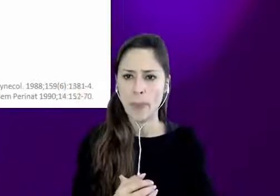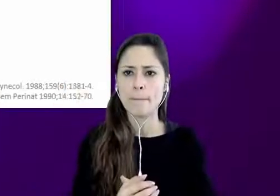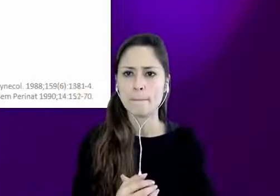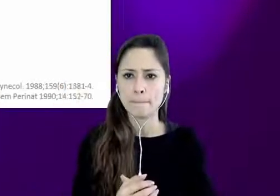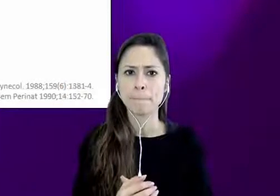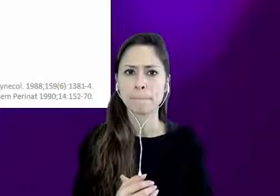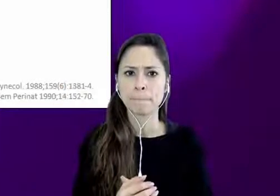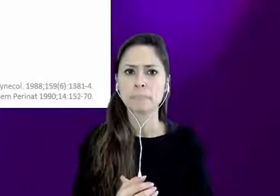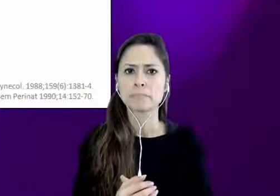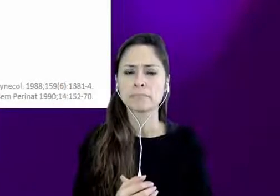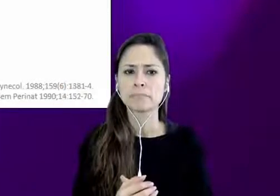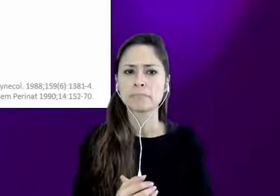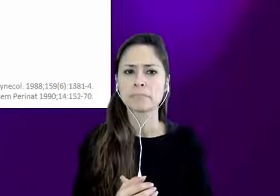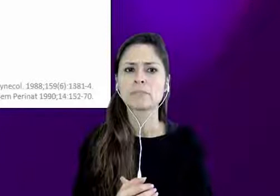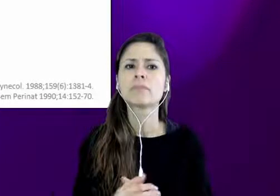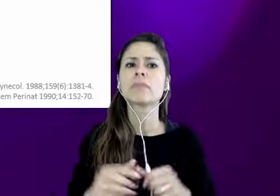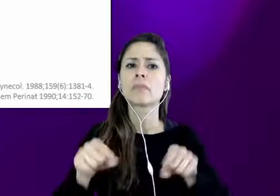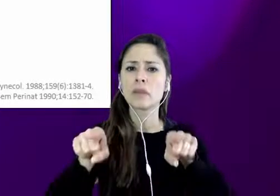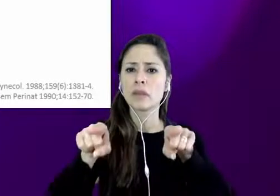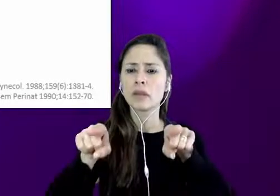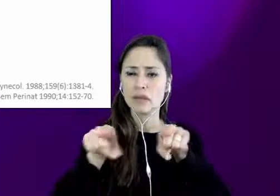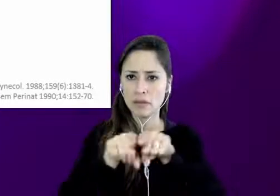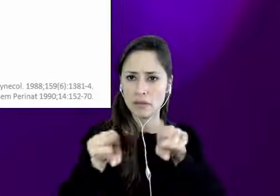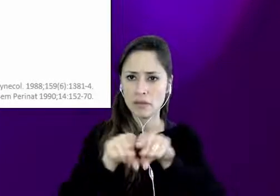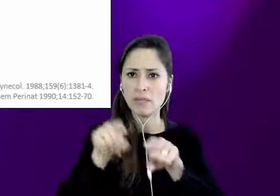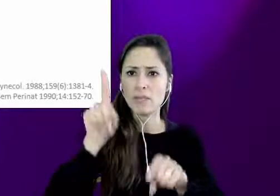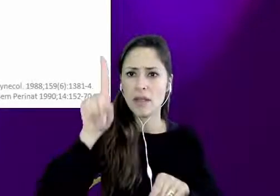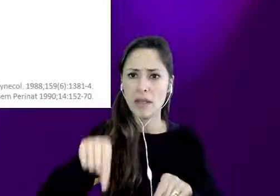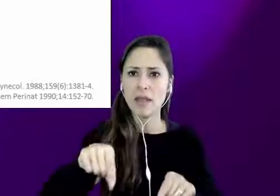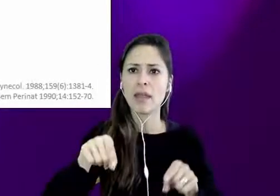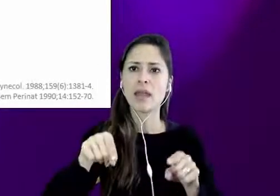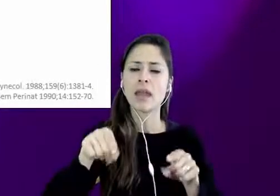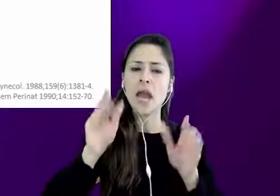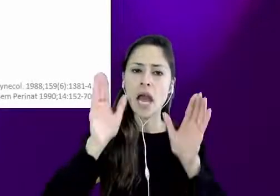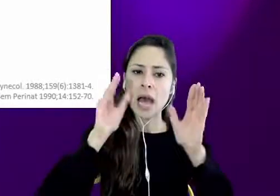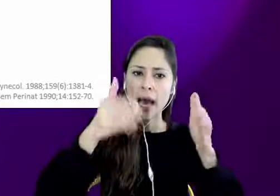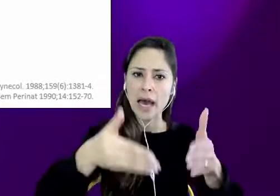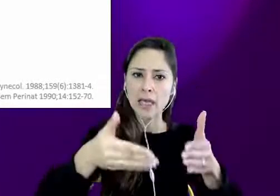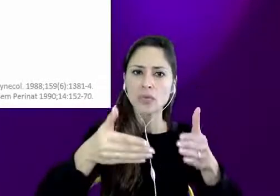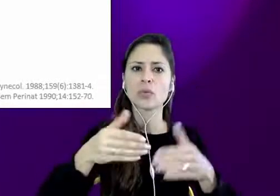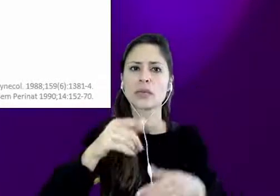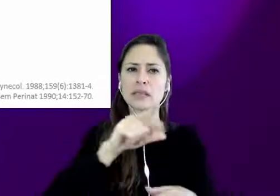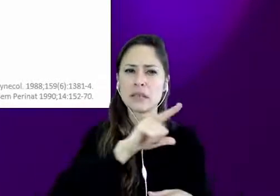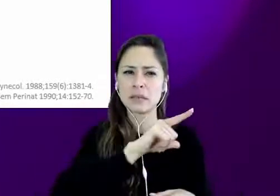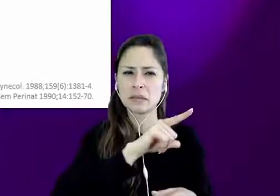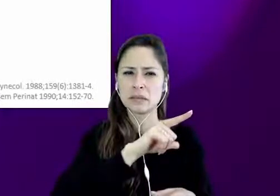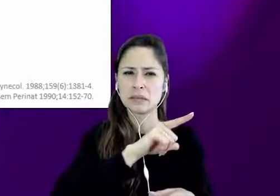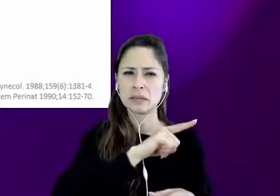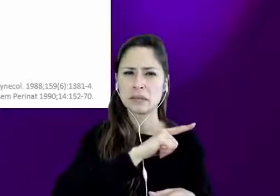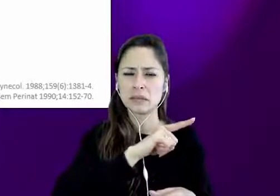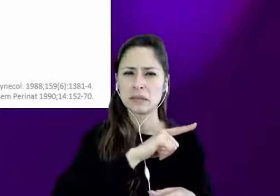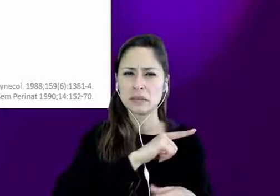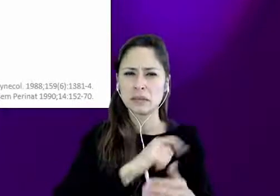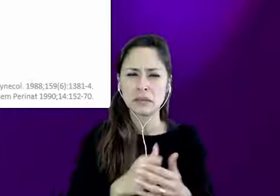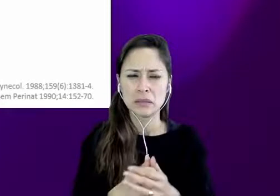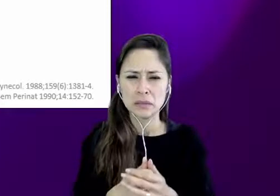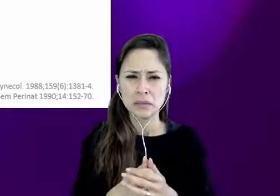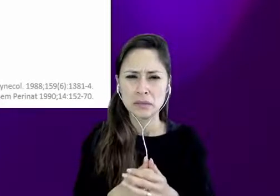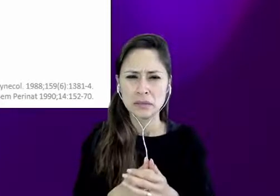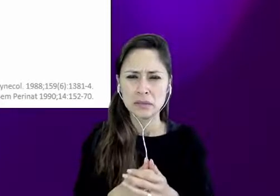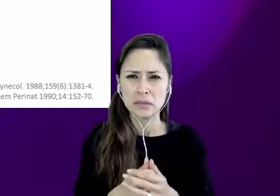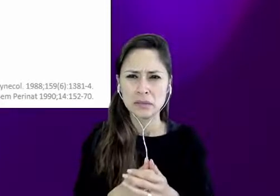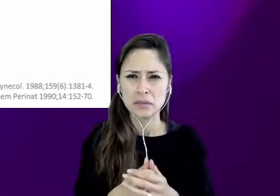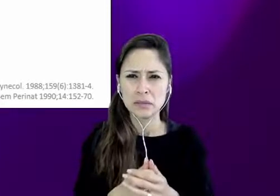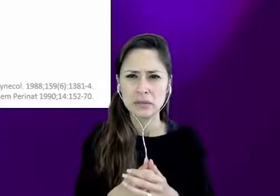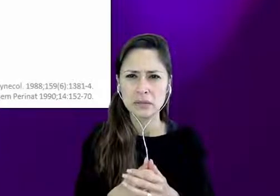dias. Há uma interferência no funcionamento do ácido araquidônico, influenciando, né,